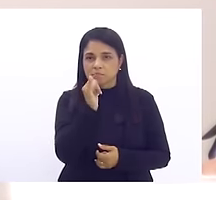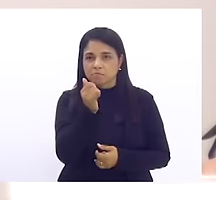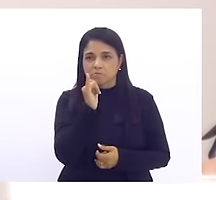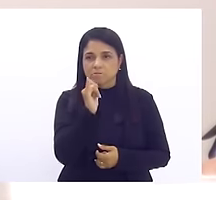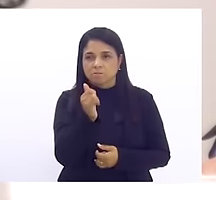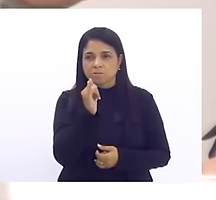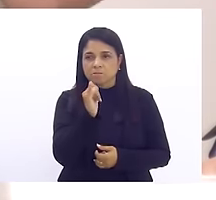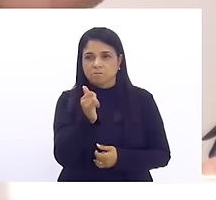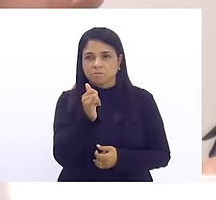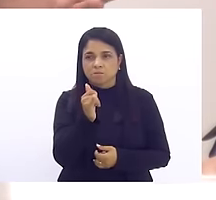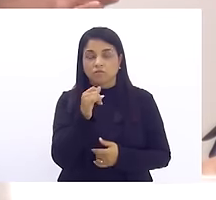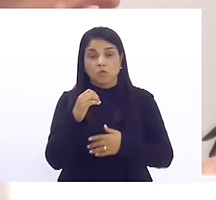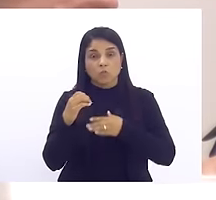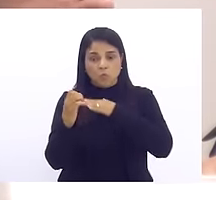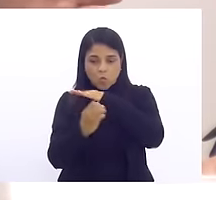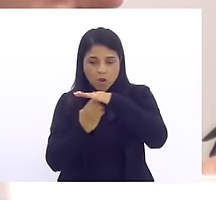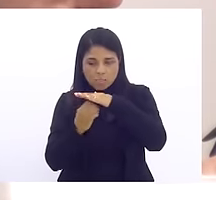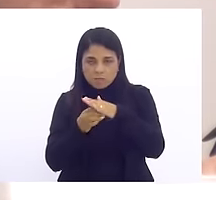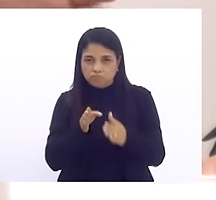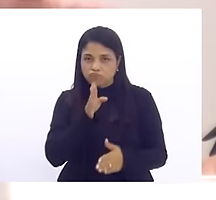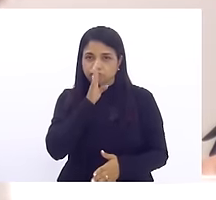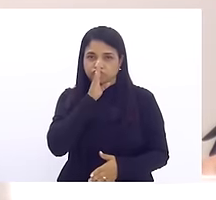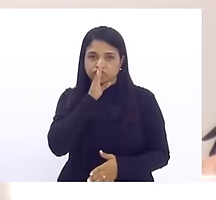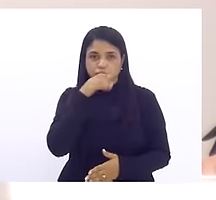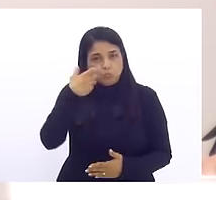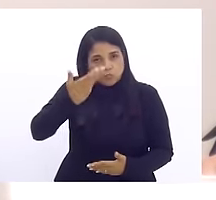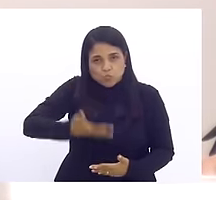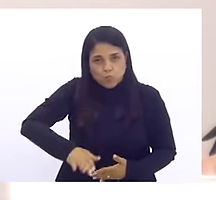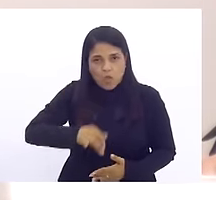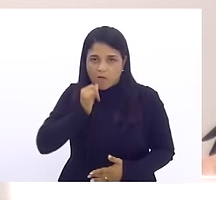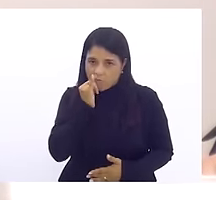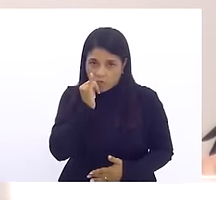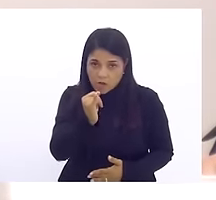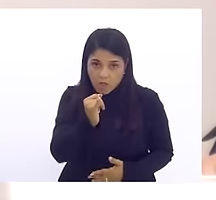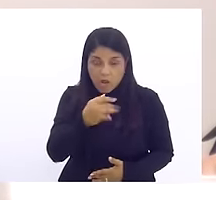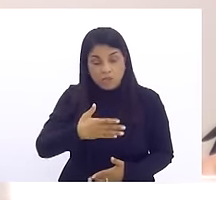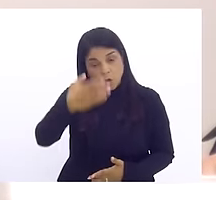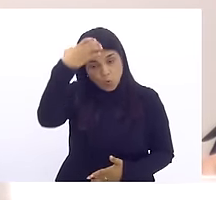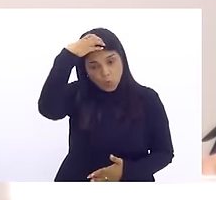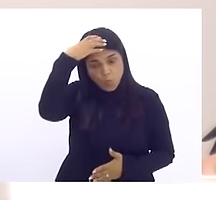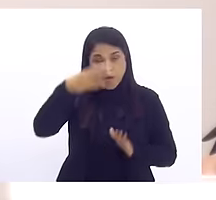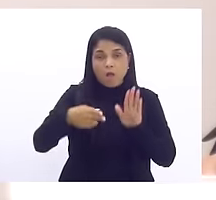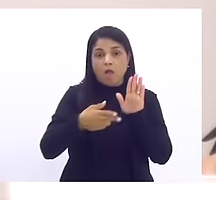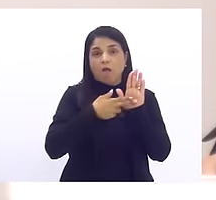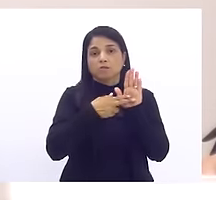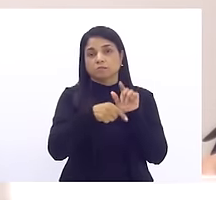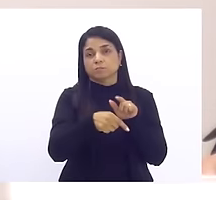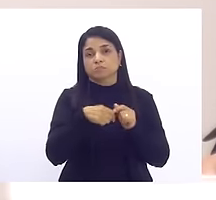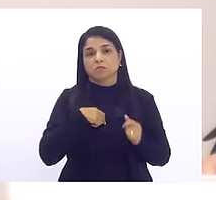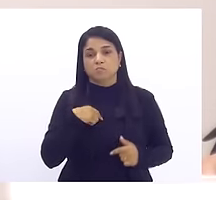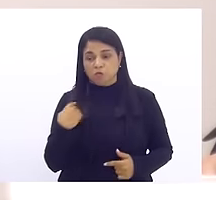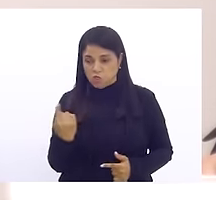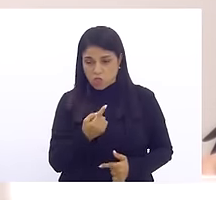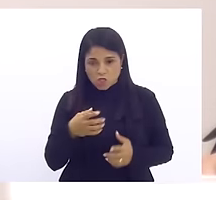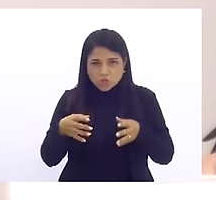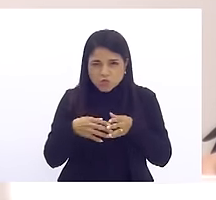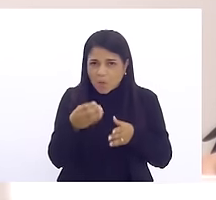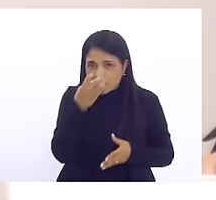só que quando a empresa se nega a falar ela tá admitindo uma culpabilidade e fazendo a gente de palhaço aqui pô